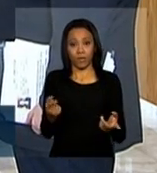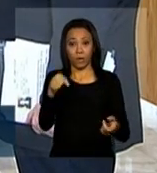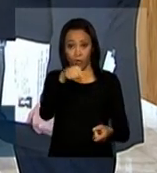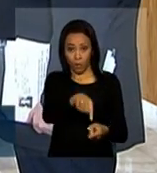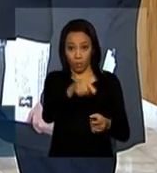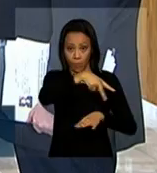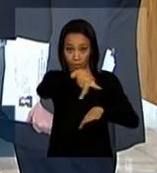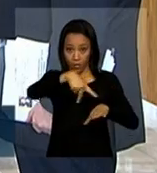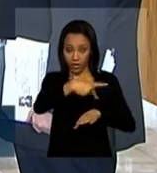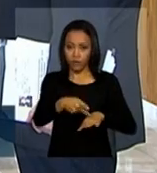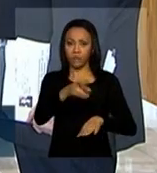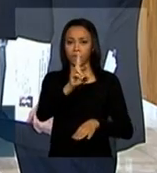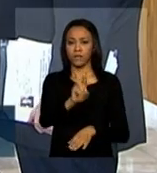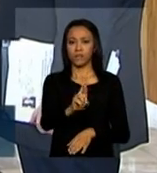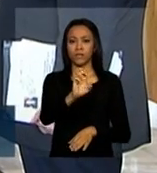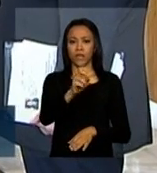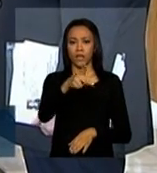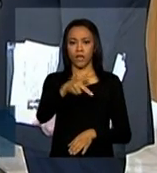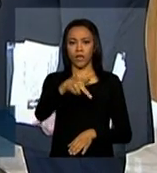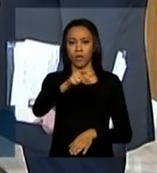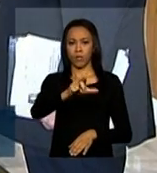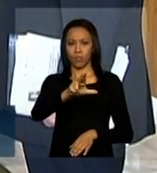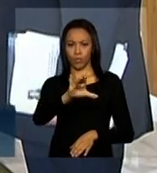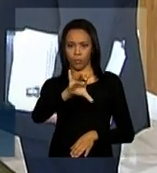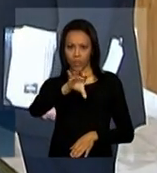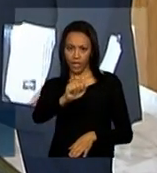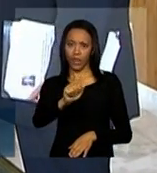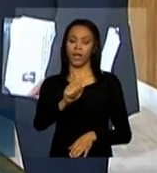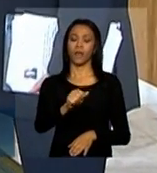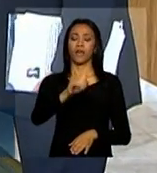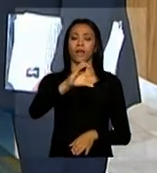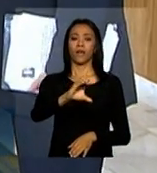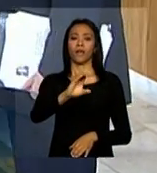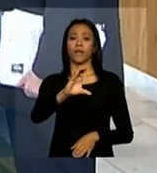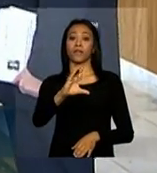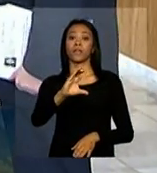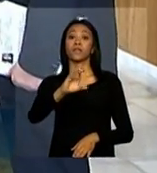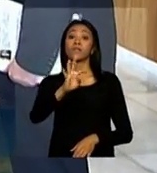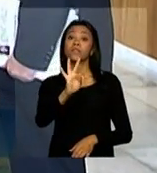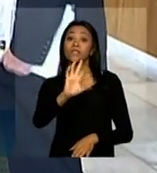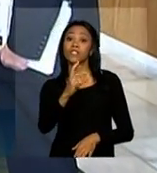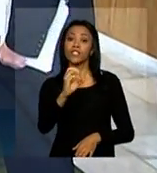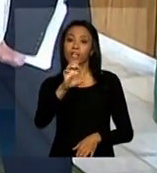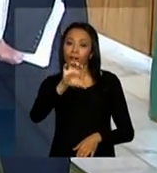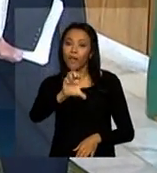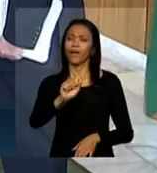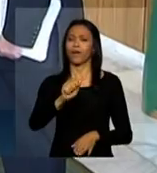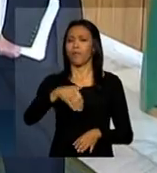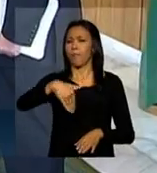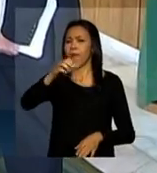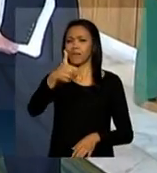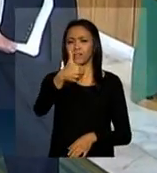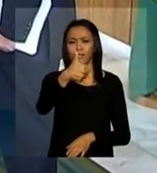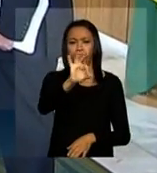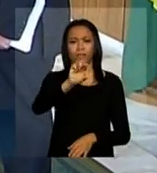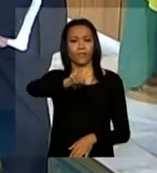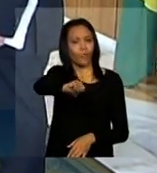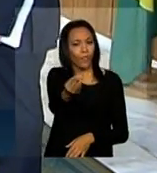República Tcheca. A República Tcheca é um país europeu com mais de 10 milhões de